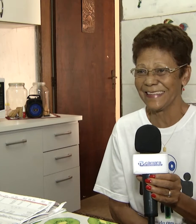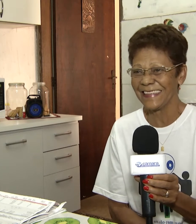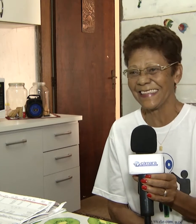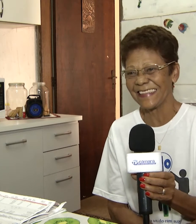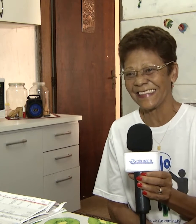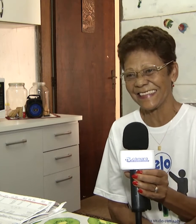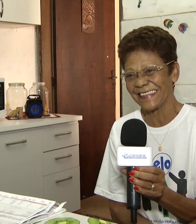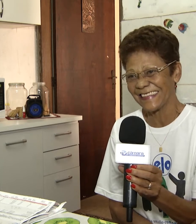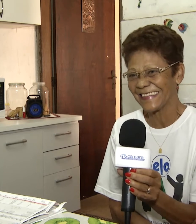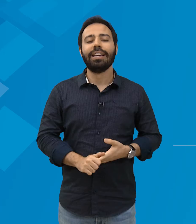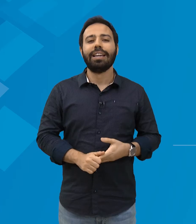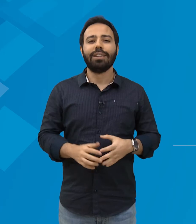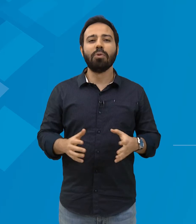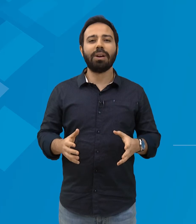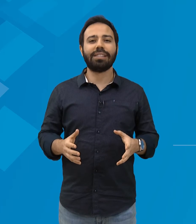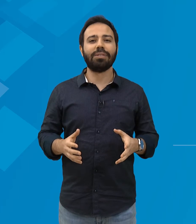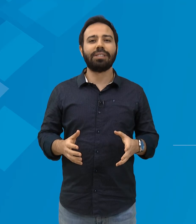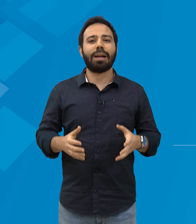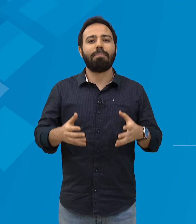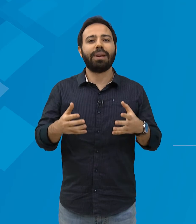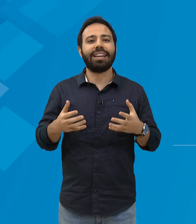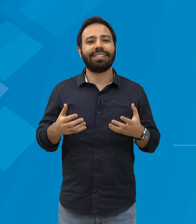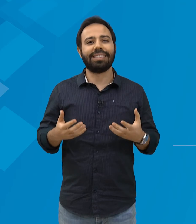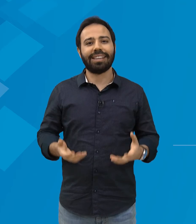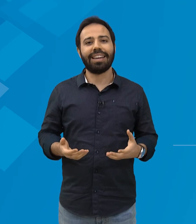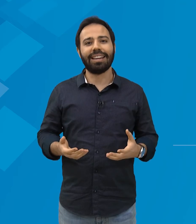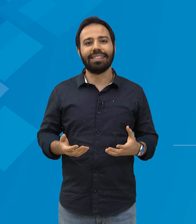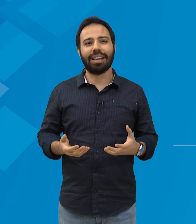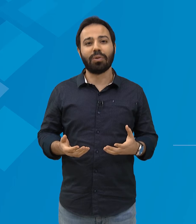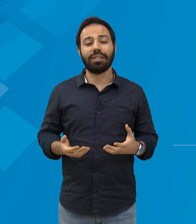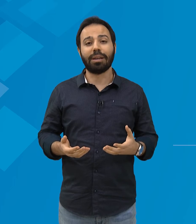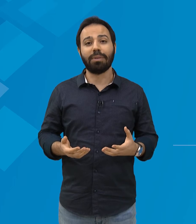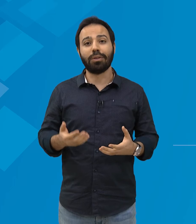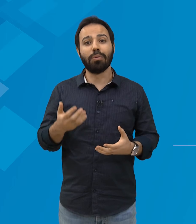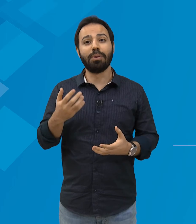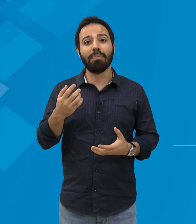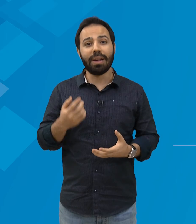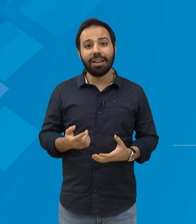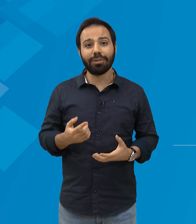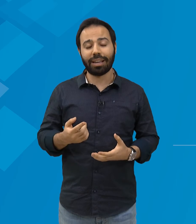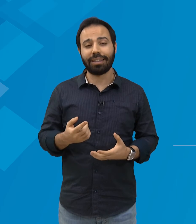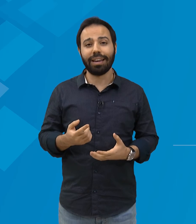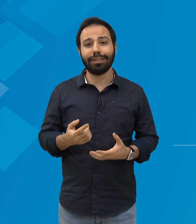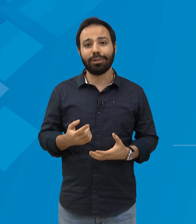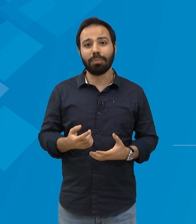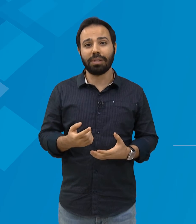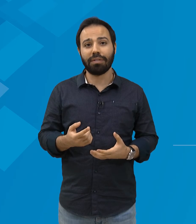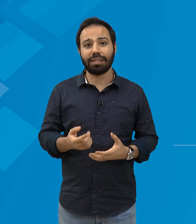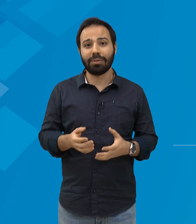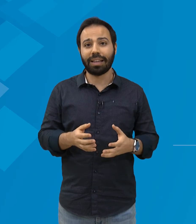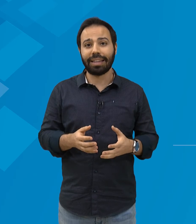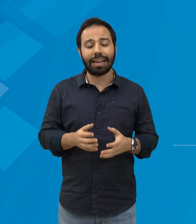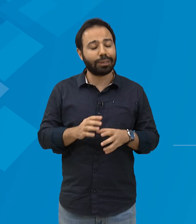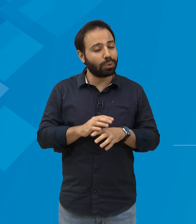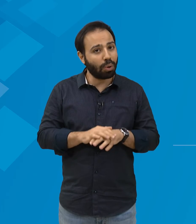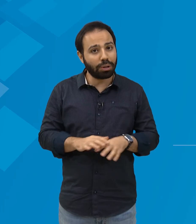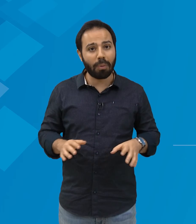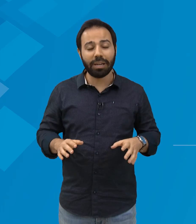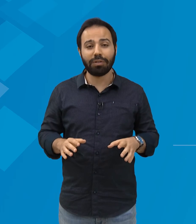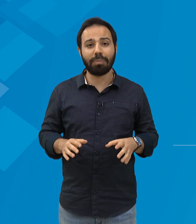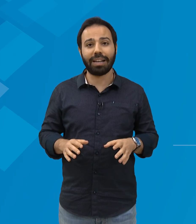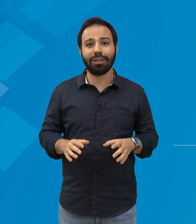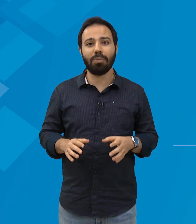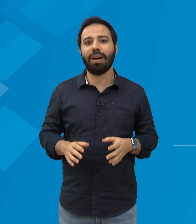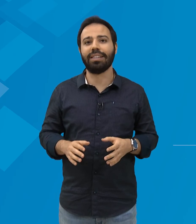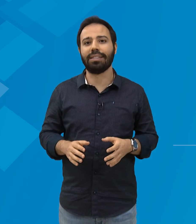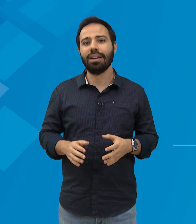pobre. E o Brasil está prestes a realizar o lançamento do primeiro satélite de observação da Terra